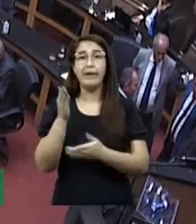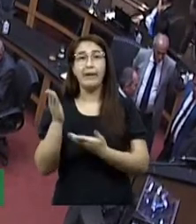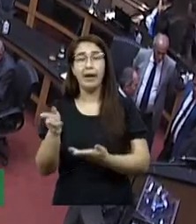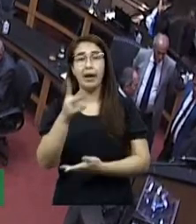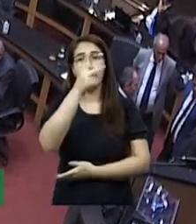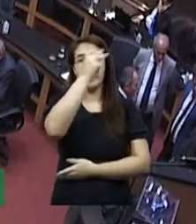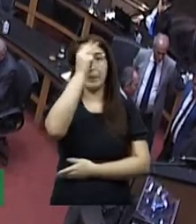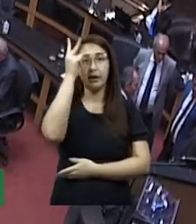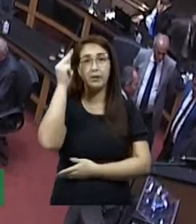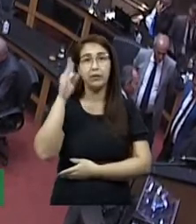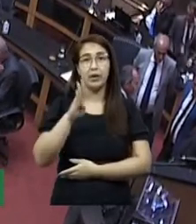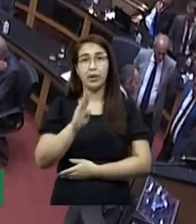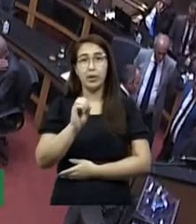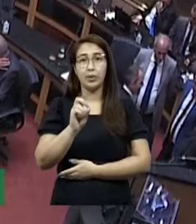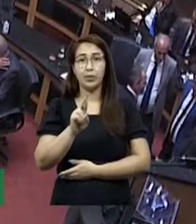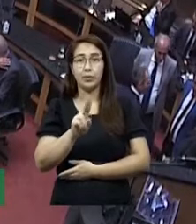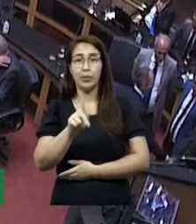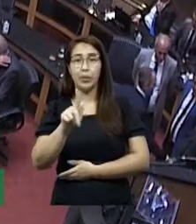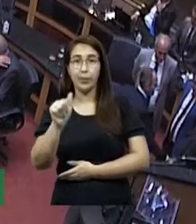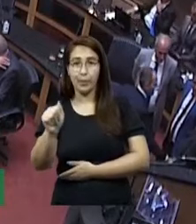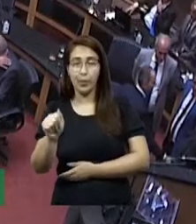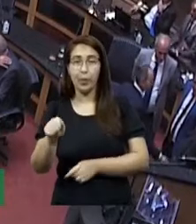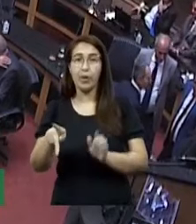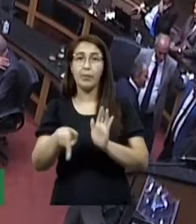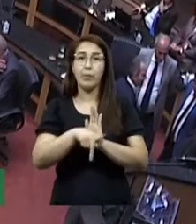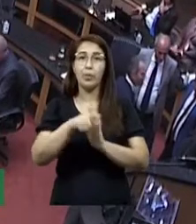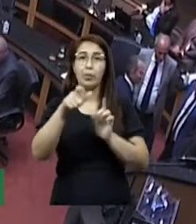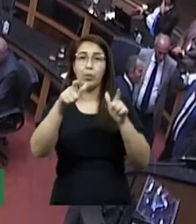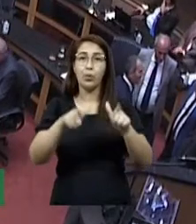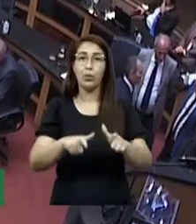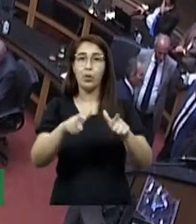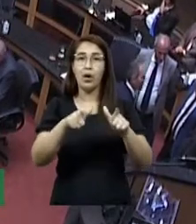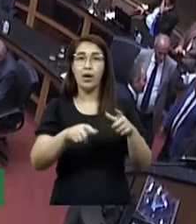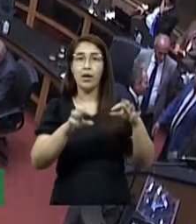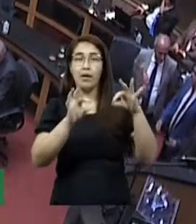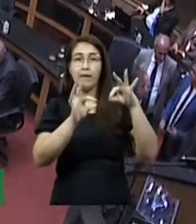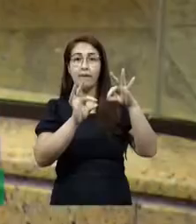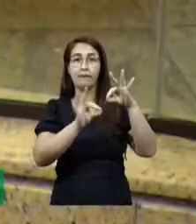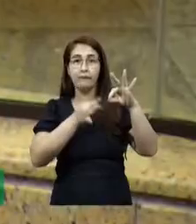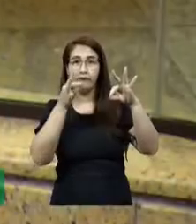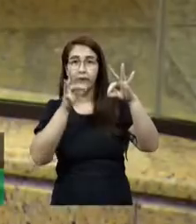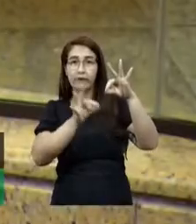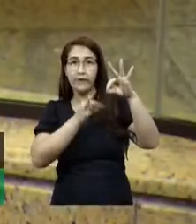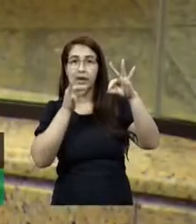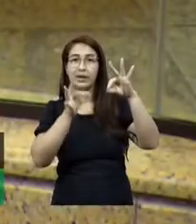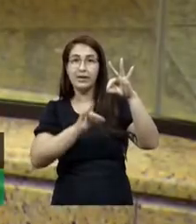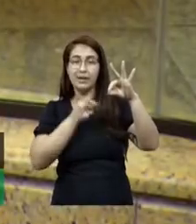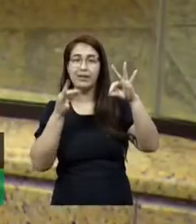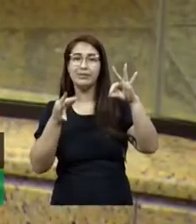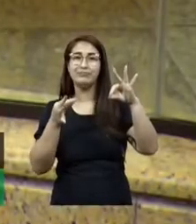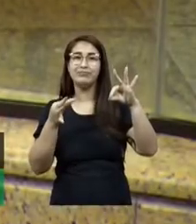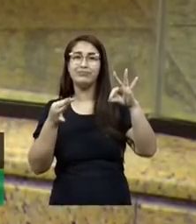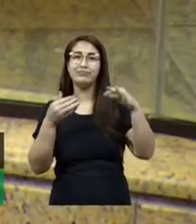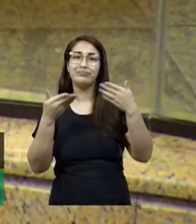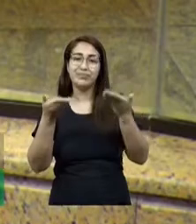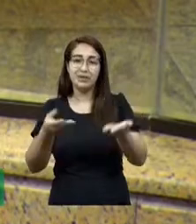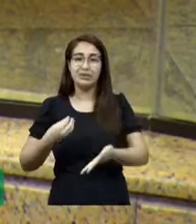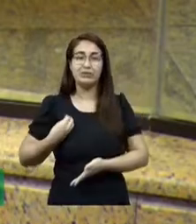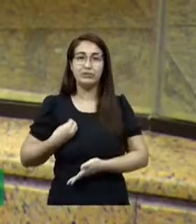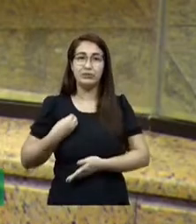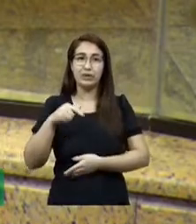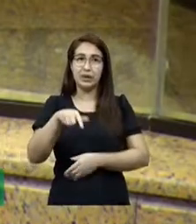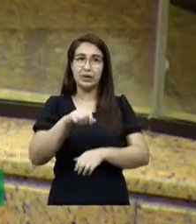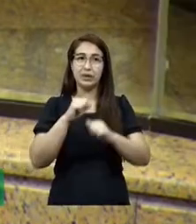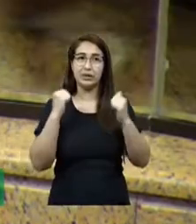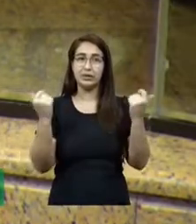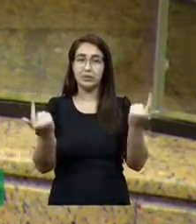Vieira, grande prefeito que está transformando lá a cidade de Videira, que se encontra aqui no nosso plenário hoje.